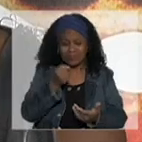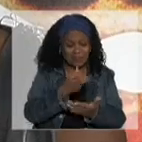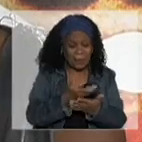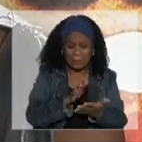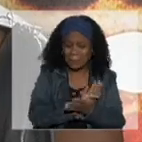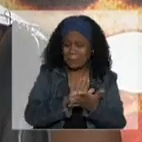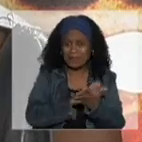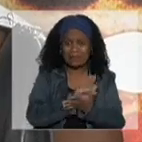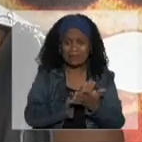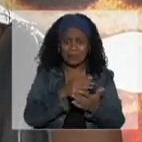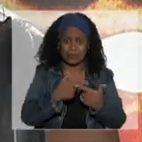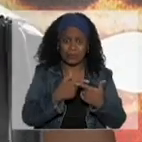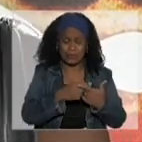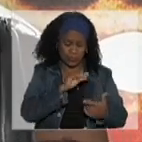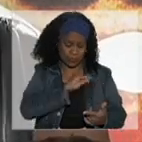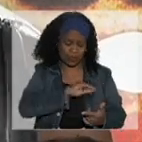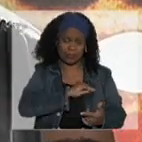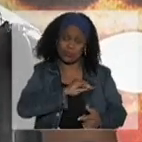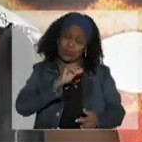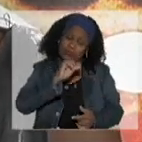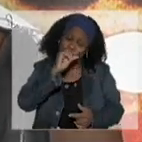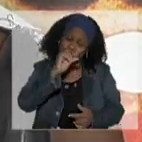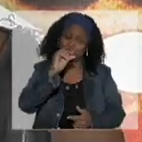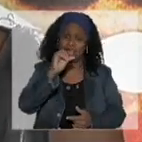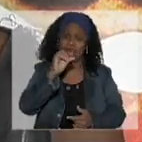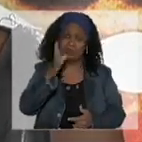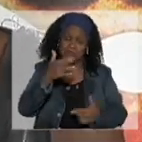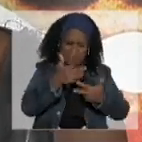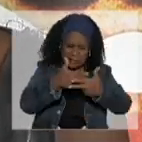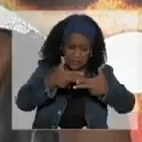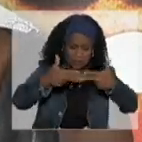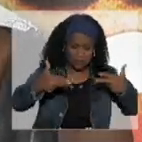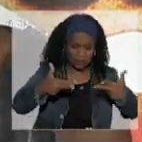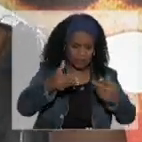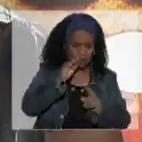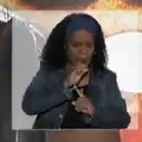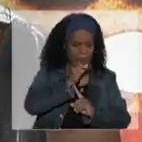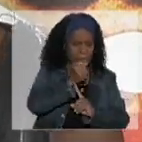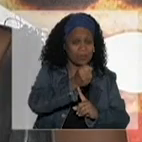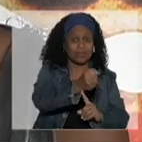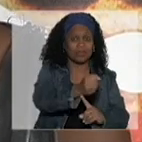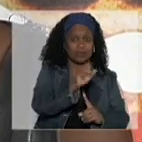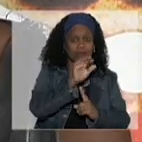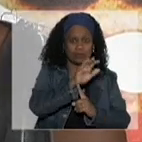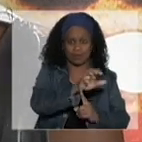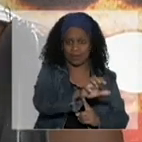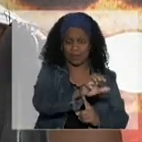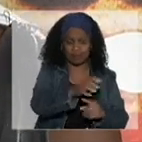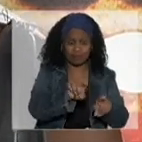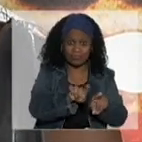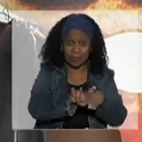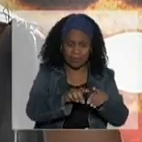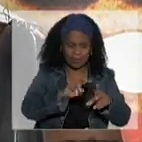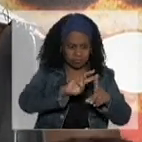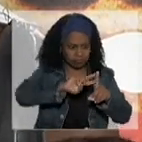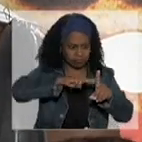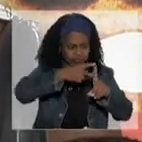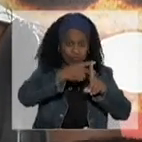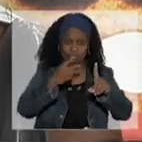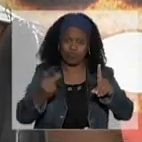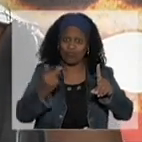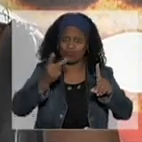o salário mínimo aumentar e as coisas no caso mercado aumentar junto então